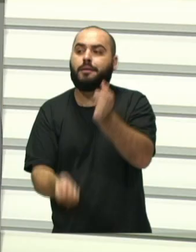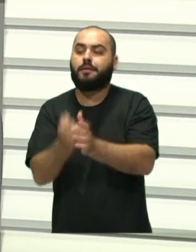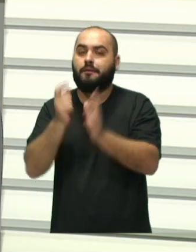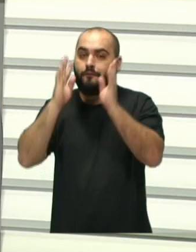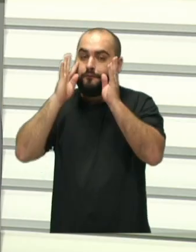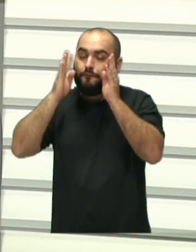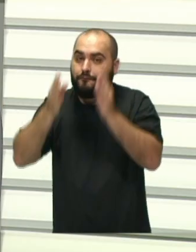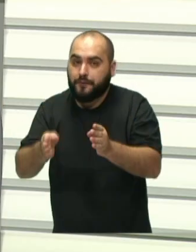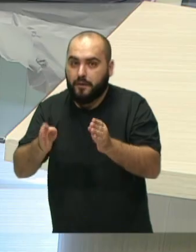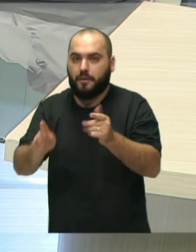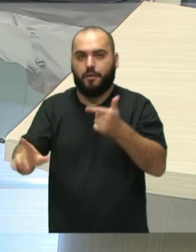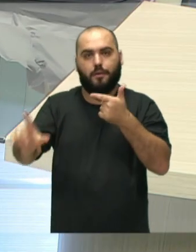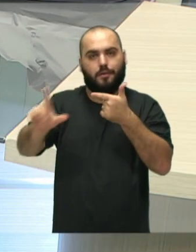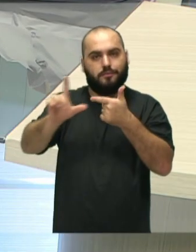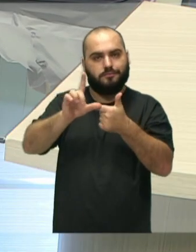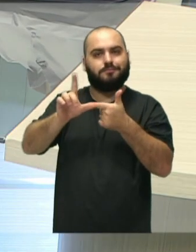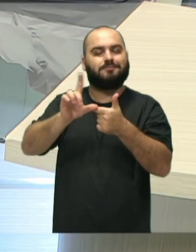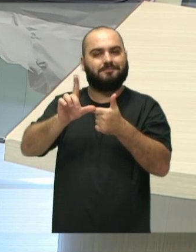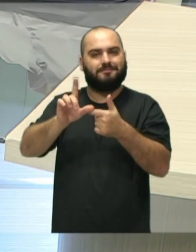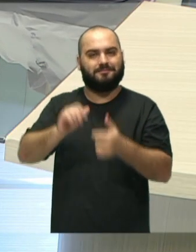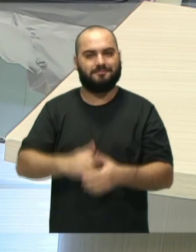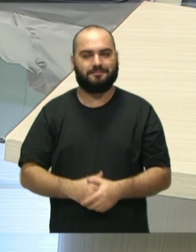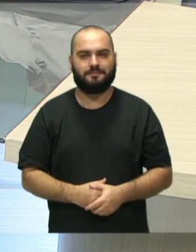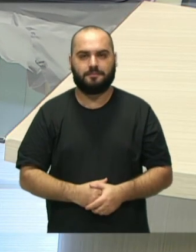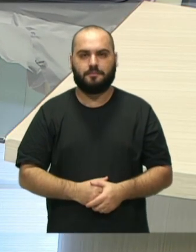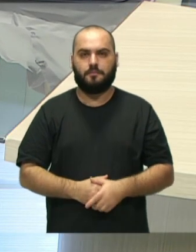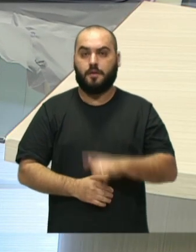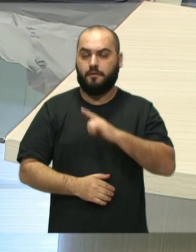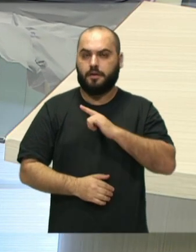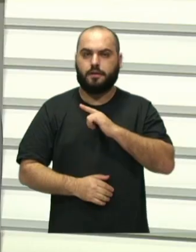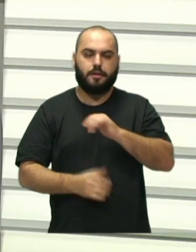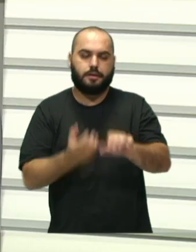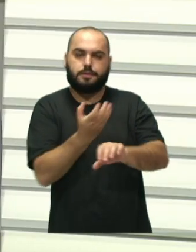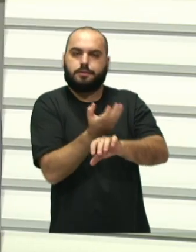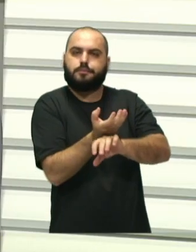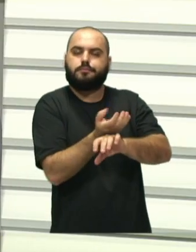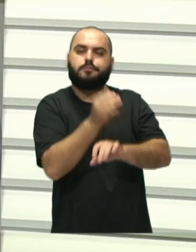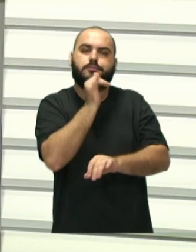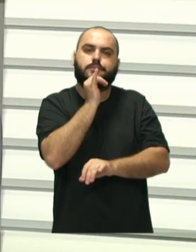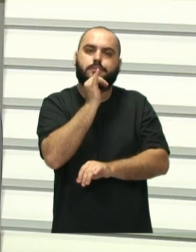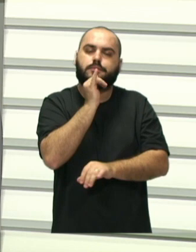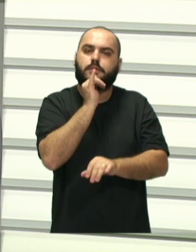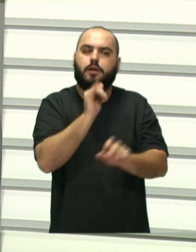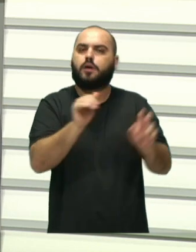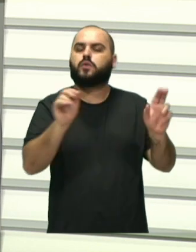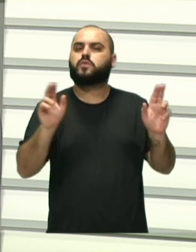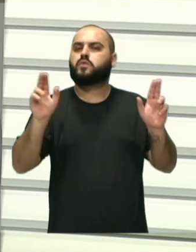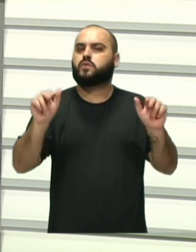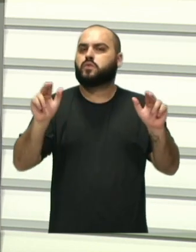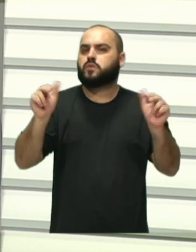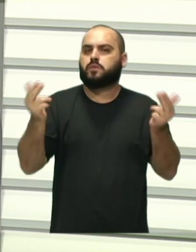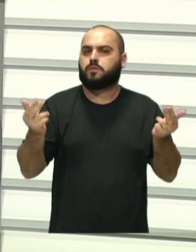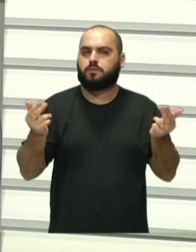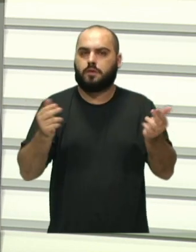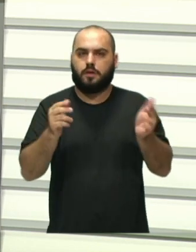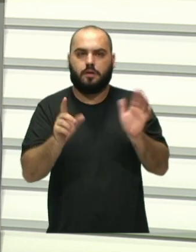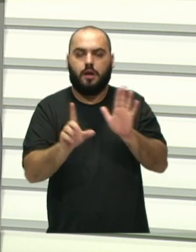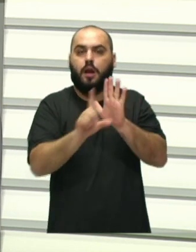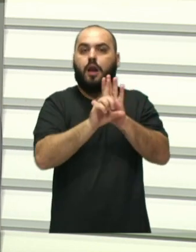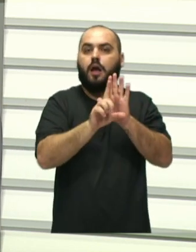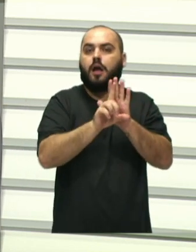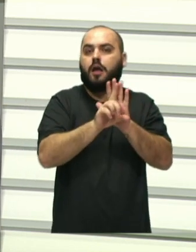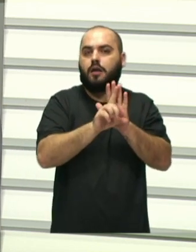e no legislativo de Itajaí nós vamos ter disciplinas que vamos tratar da lei